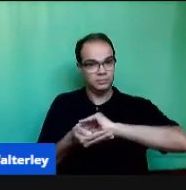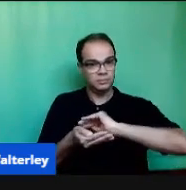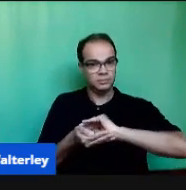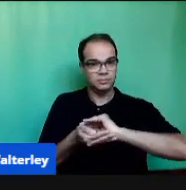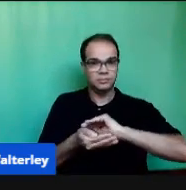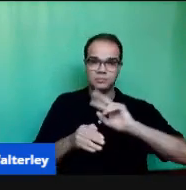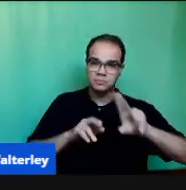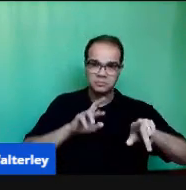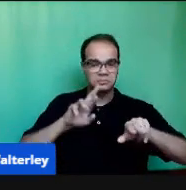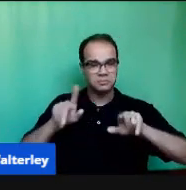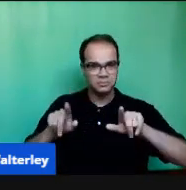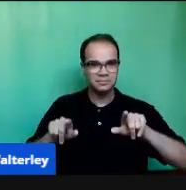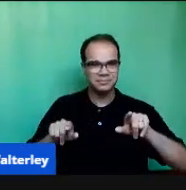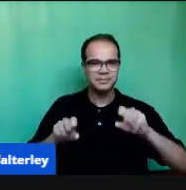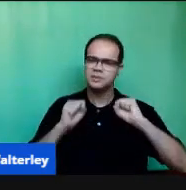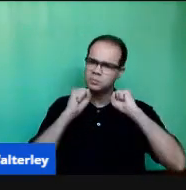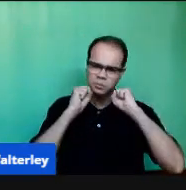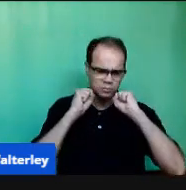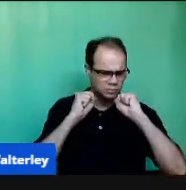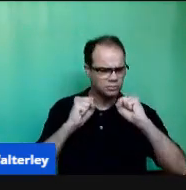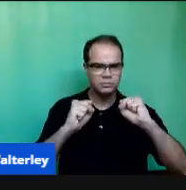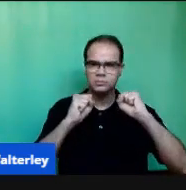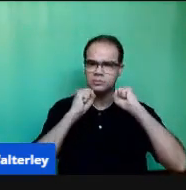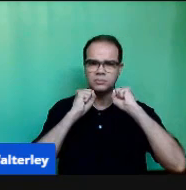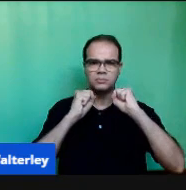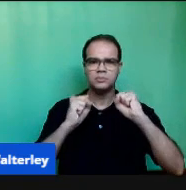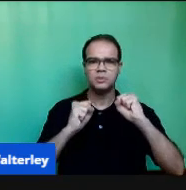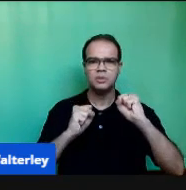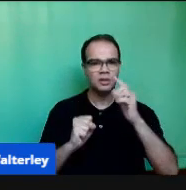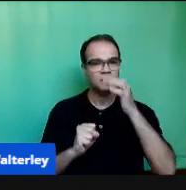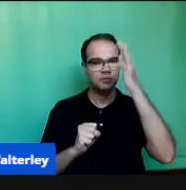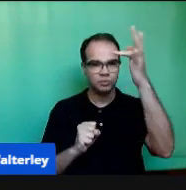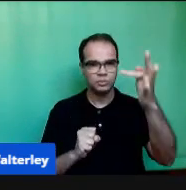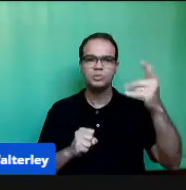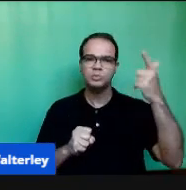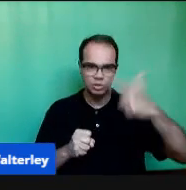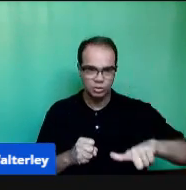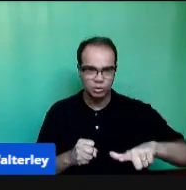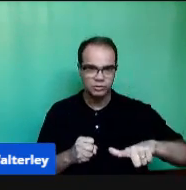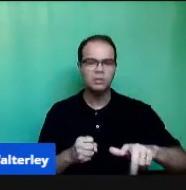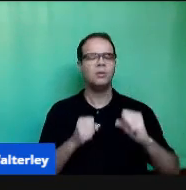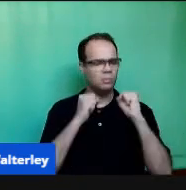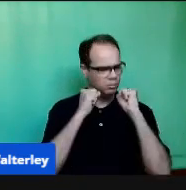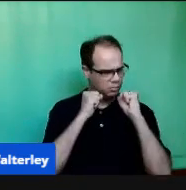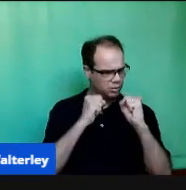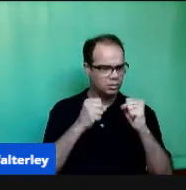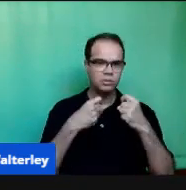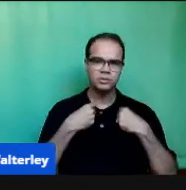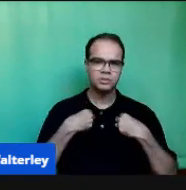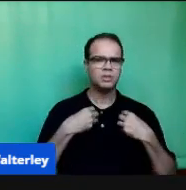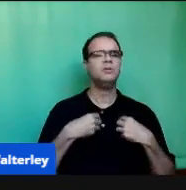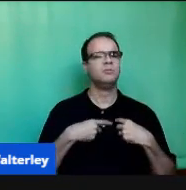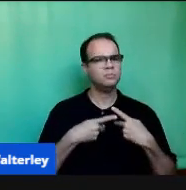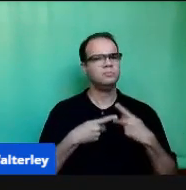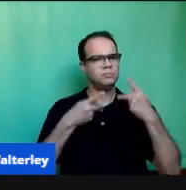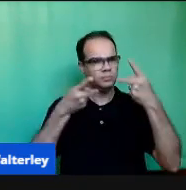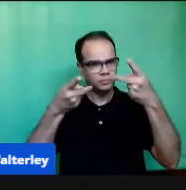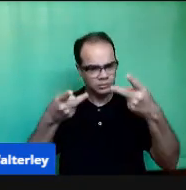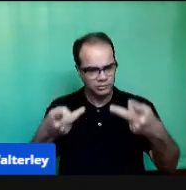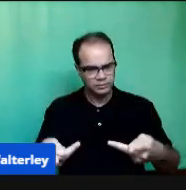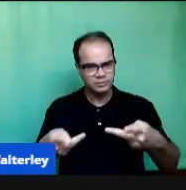da CEMED, para que a gente possa ter outros momentos como esses, ou momentos diretamente com cada